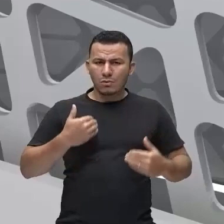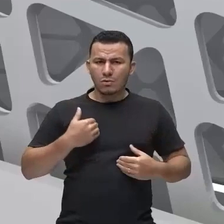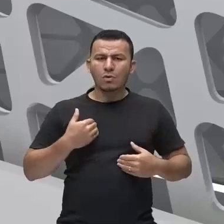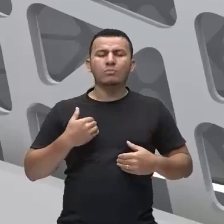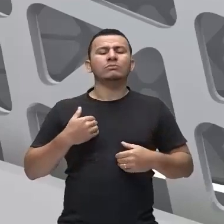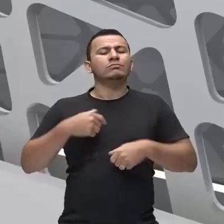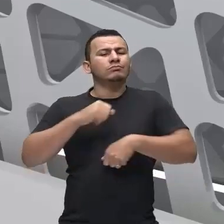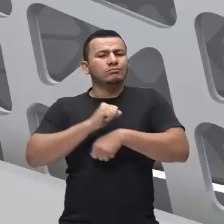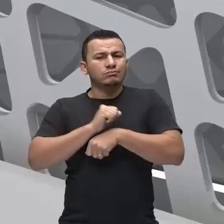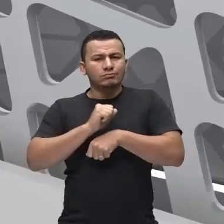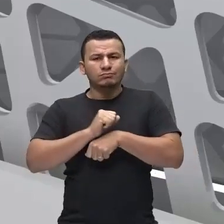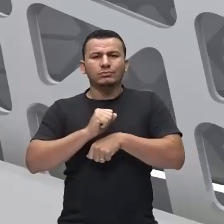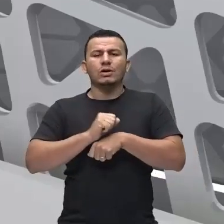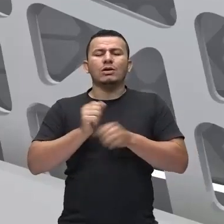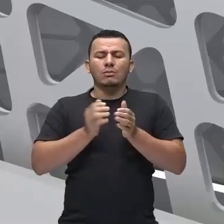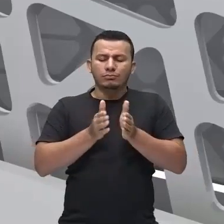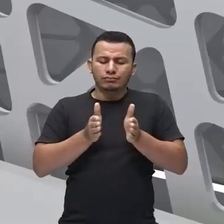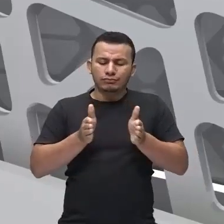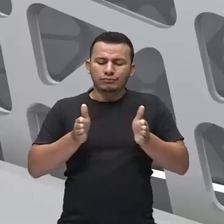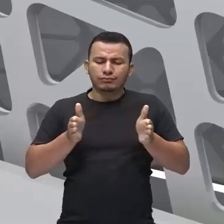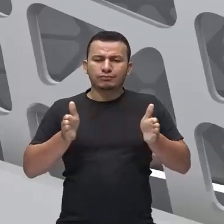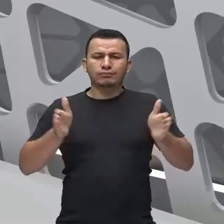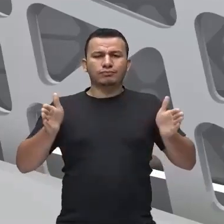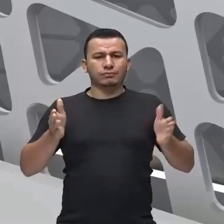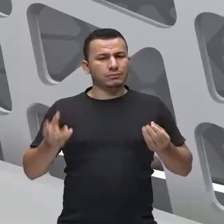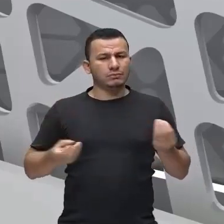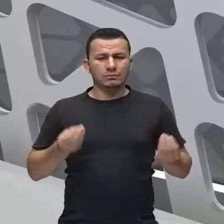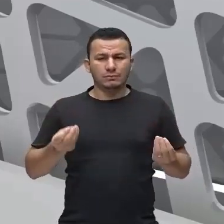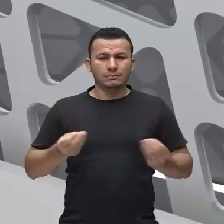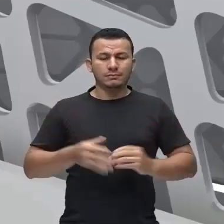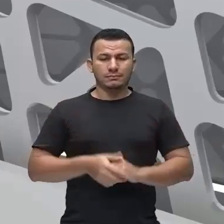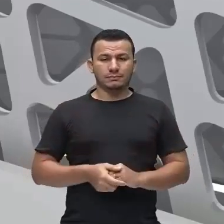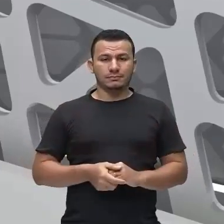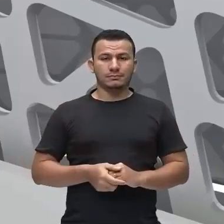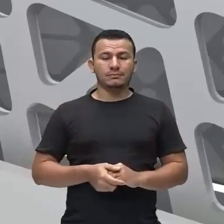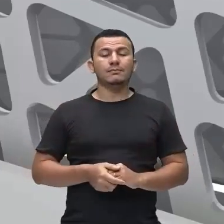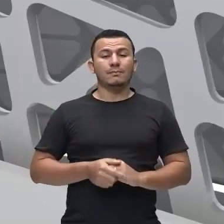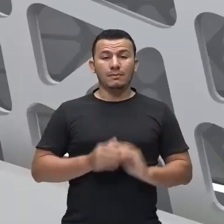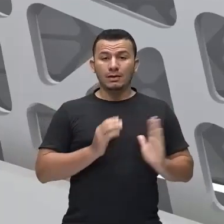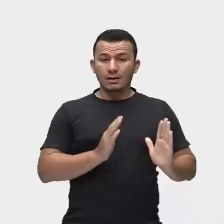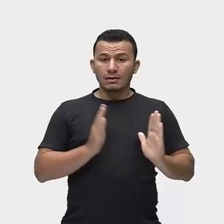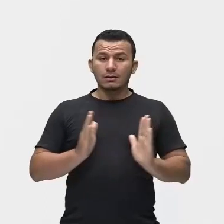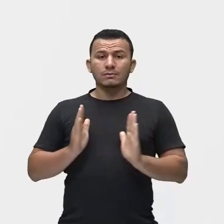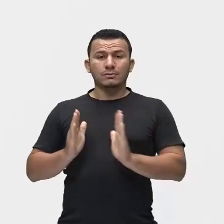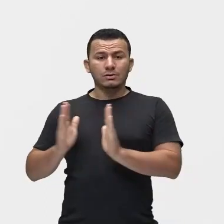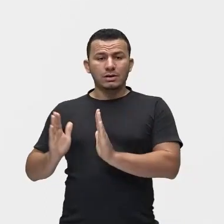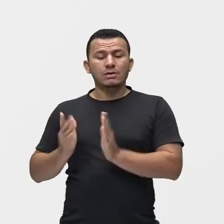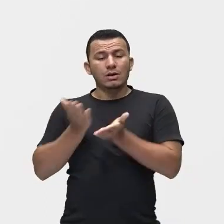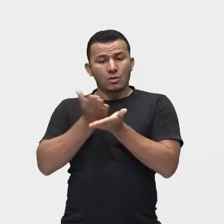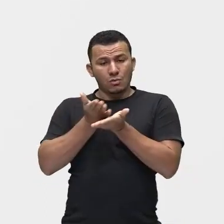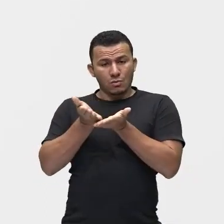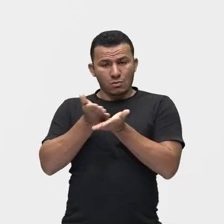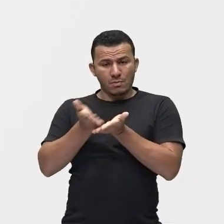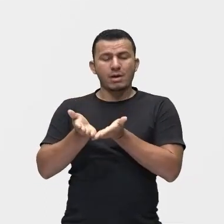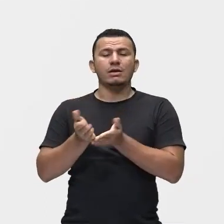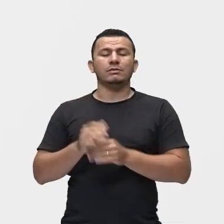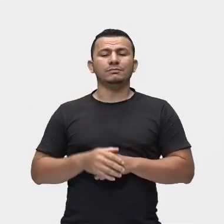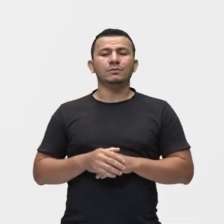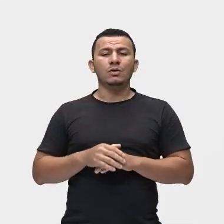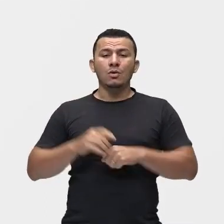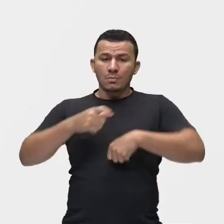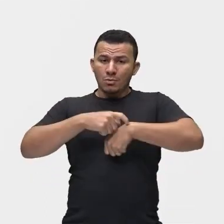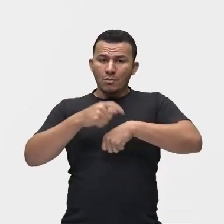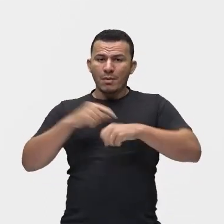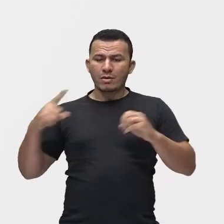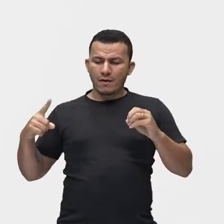vai aumentar de tamanho, tá bom? Esse é um processo que ele inicia na